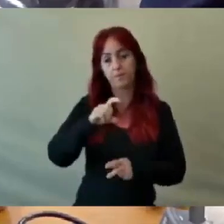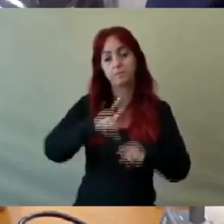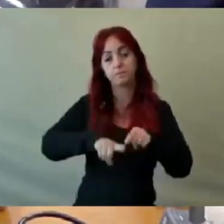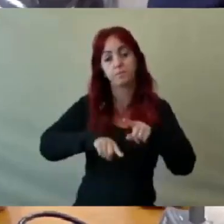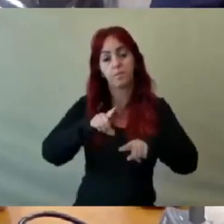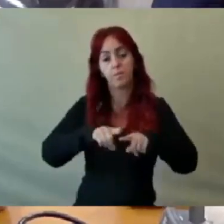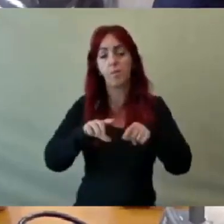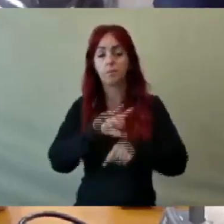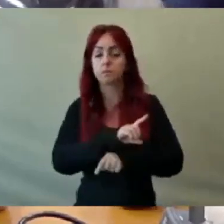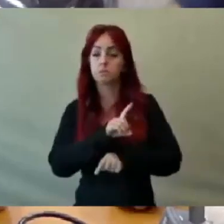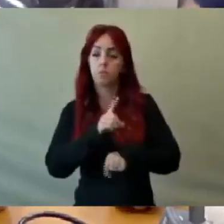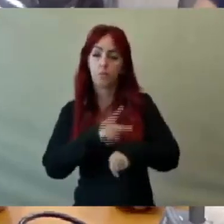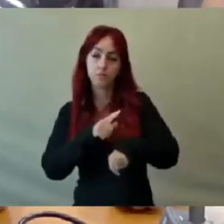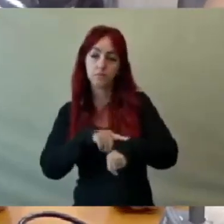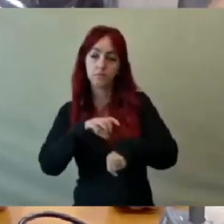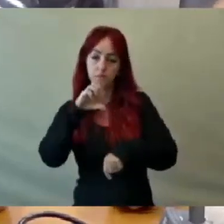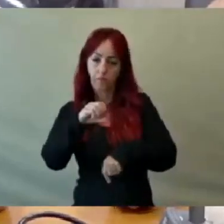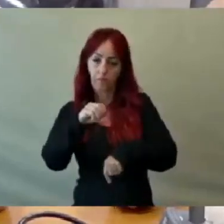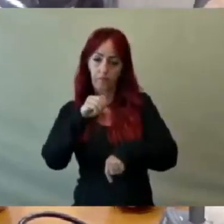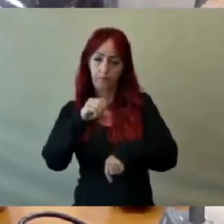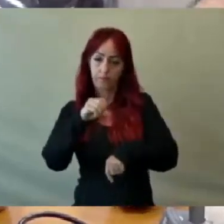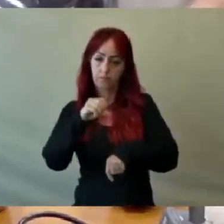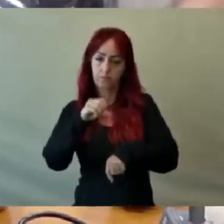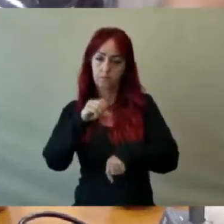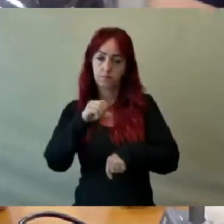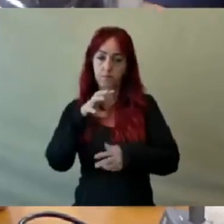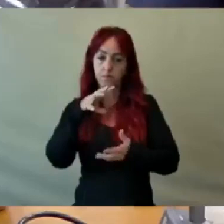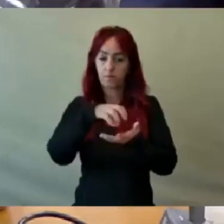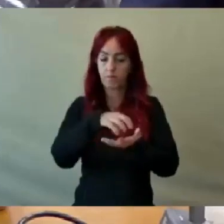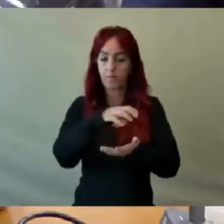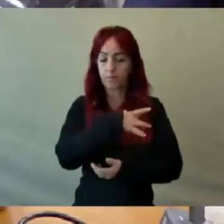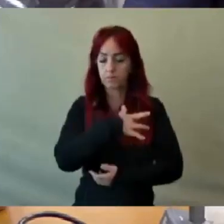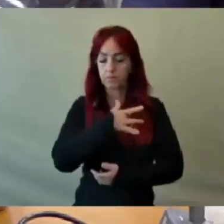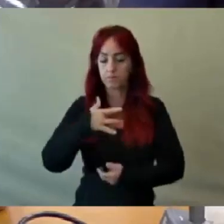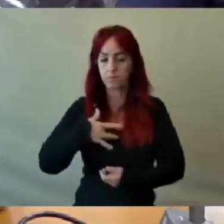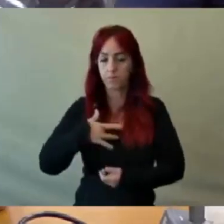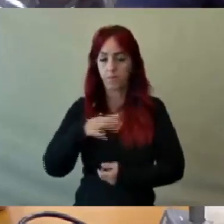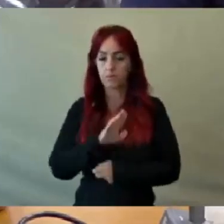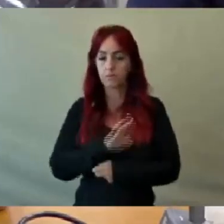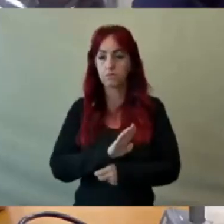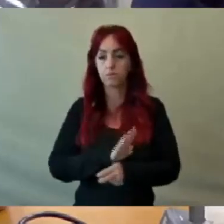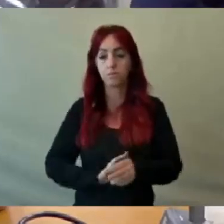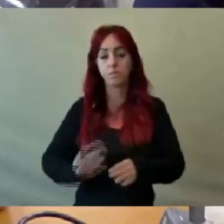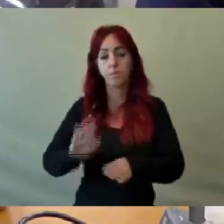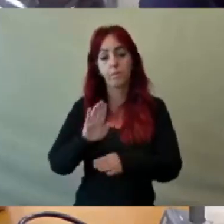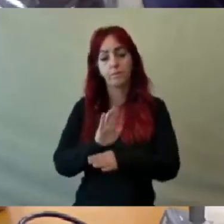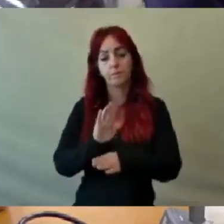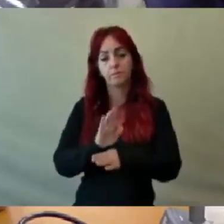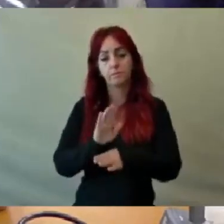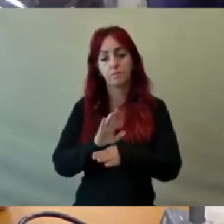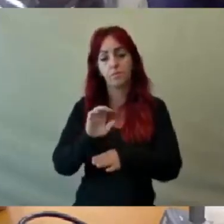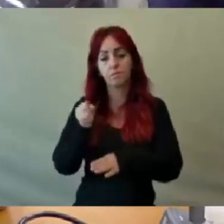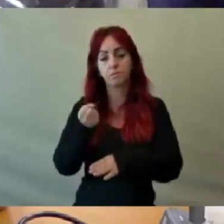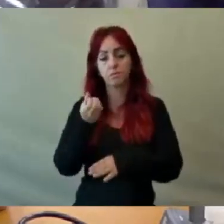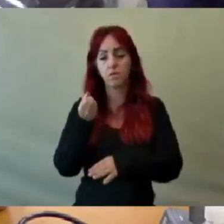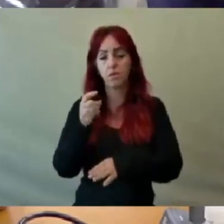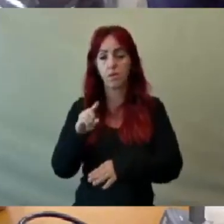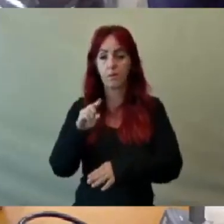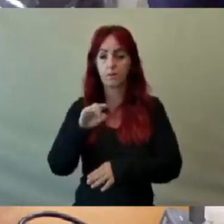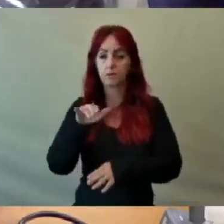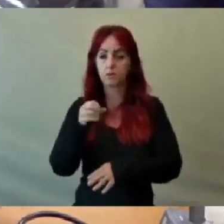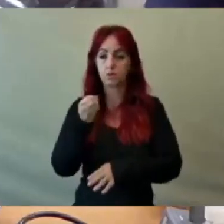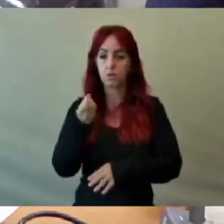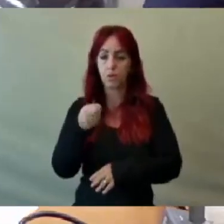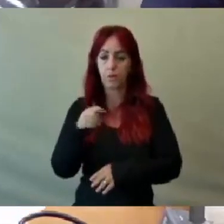de Saúde Santo Antônio, Rua Irineu Pinto, número 255, no bairro São João Batista. Autoria, vereador Wagner